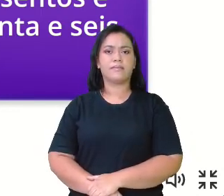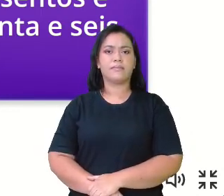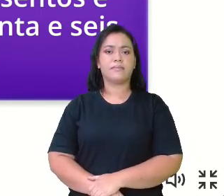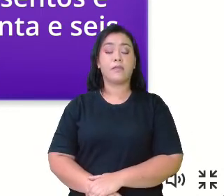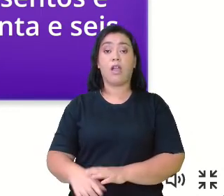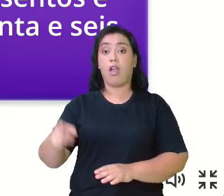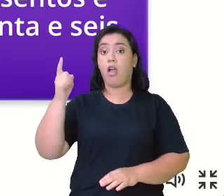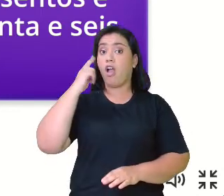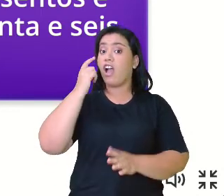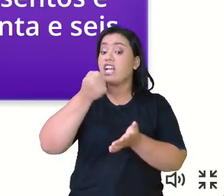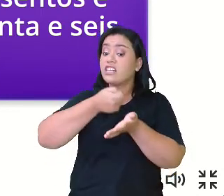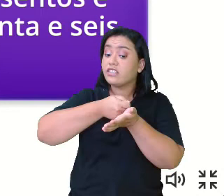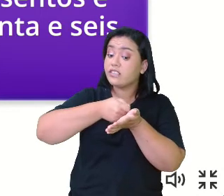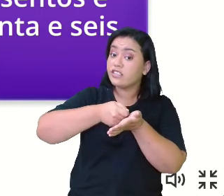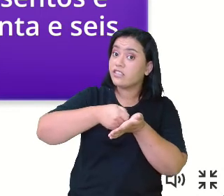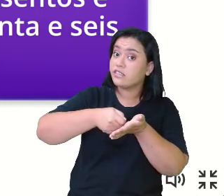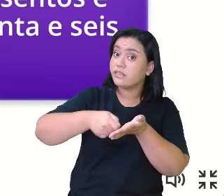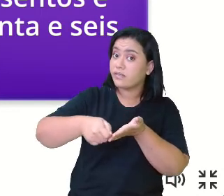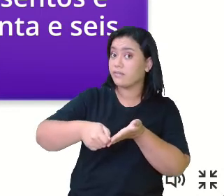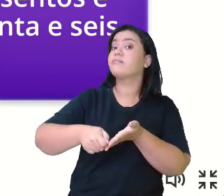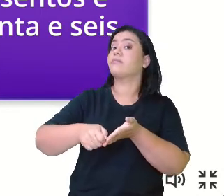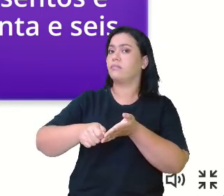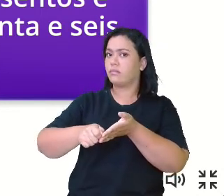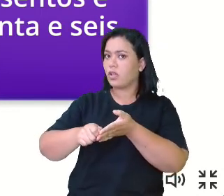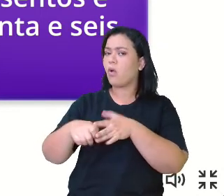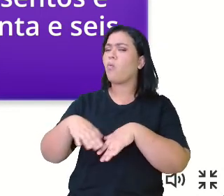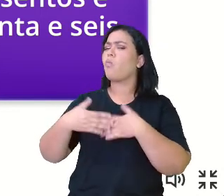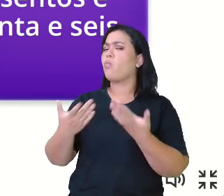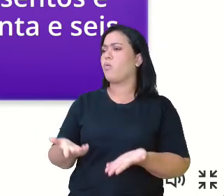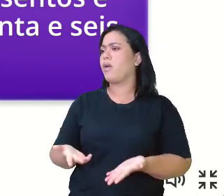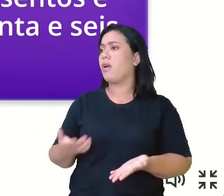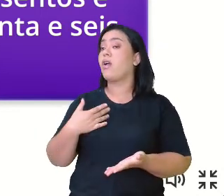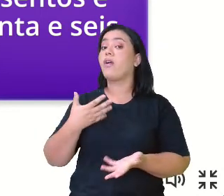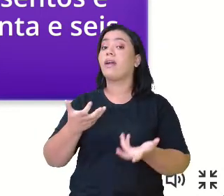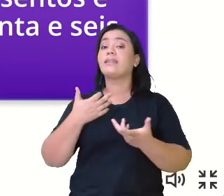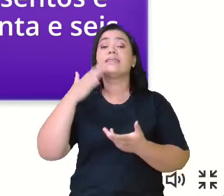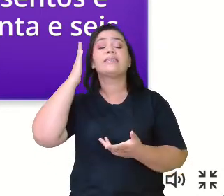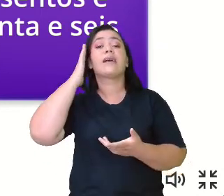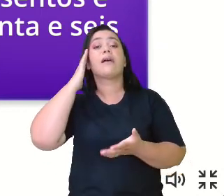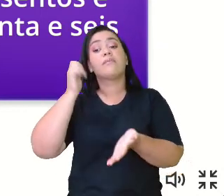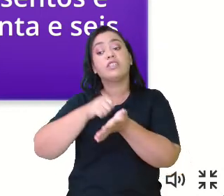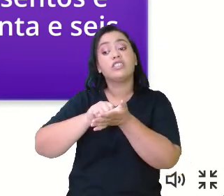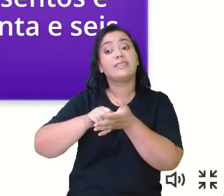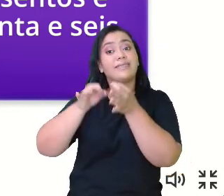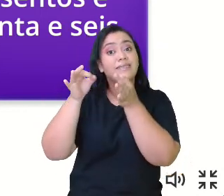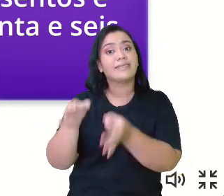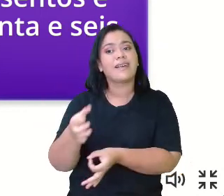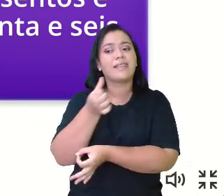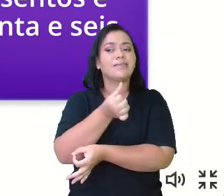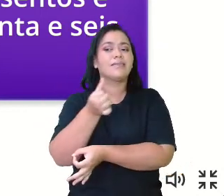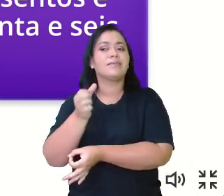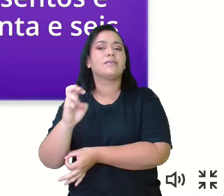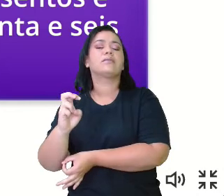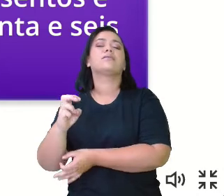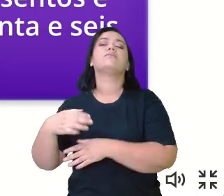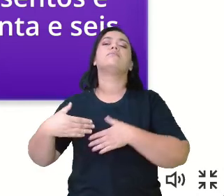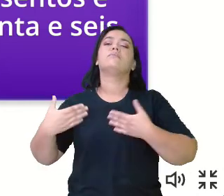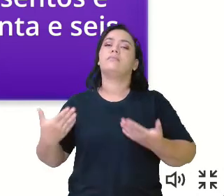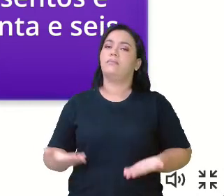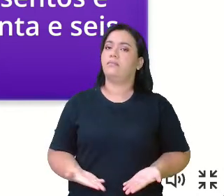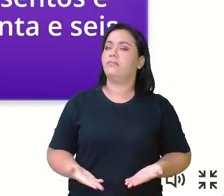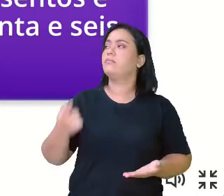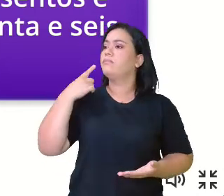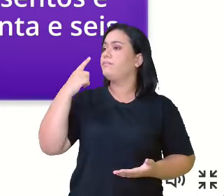666? Olha a escrita também, viu, minha gente? Eu quero a escrita correta e a representação do